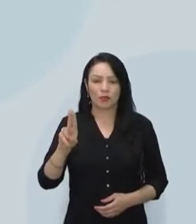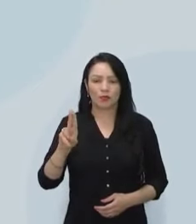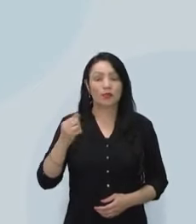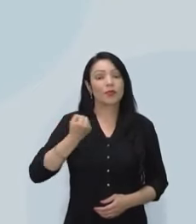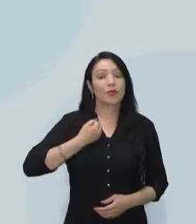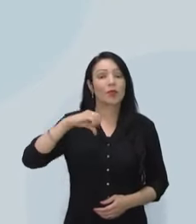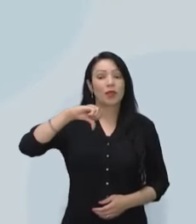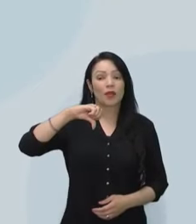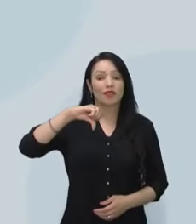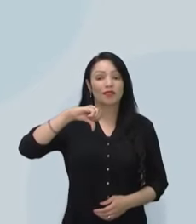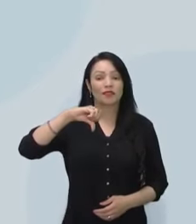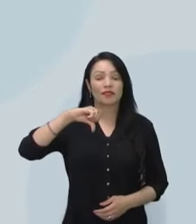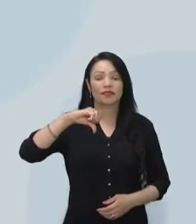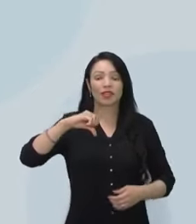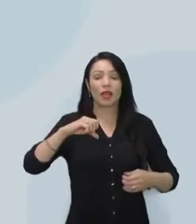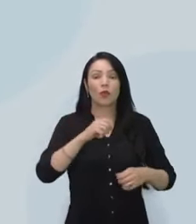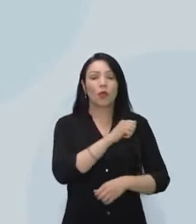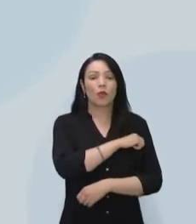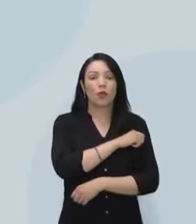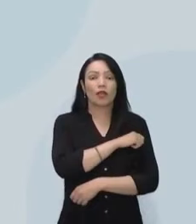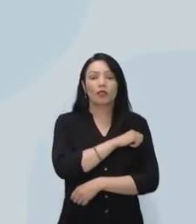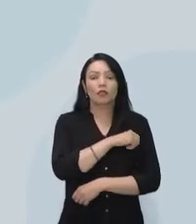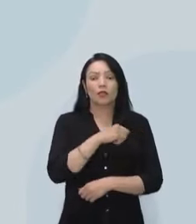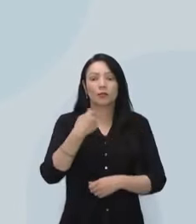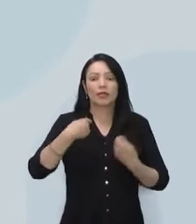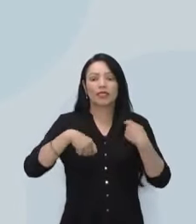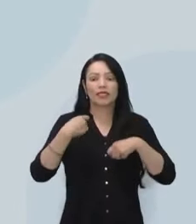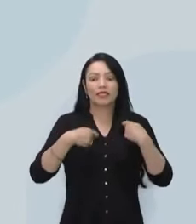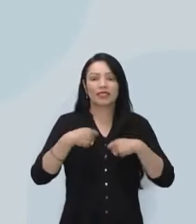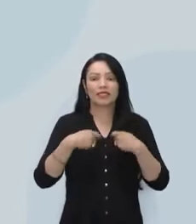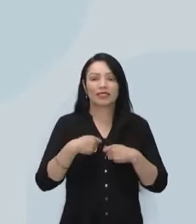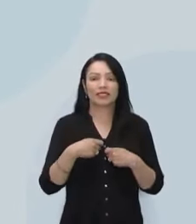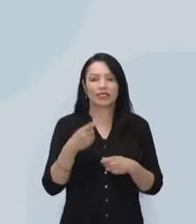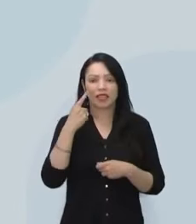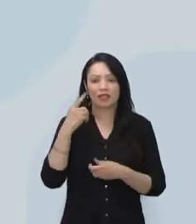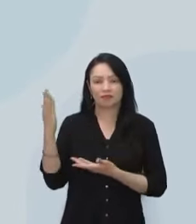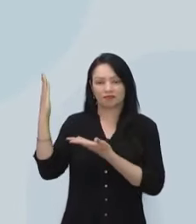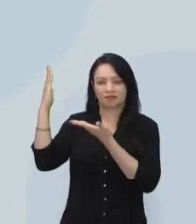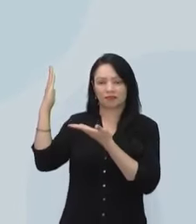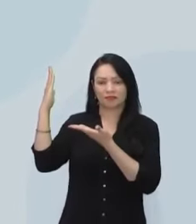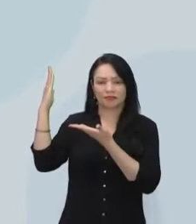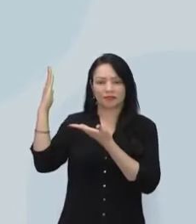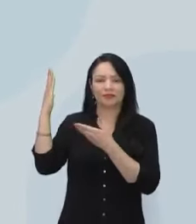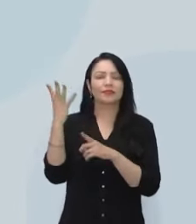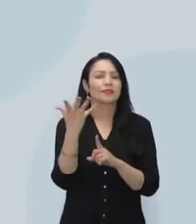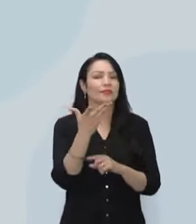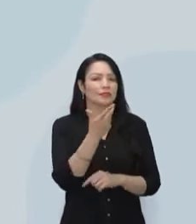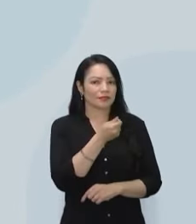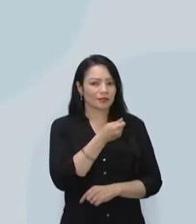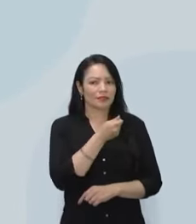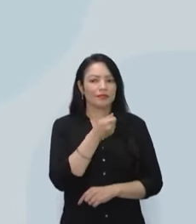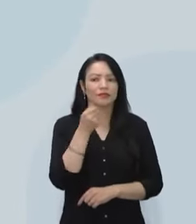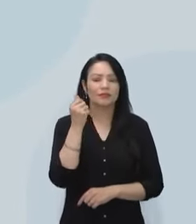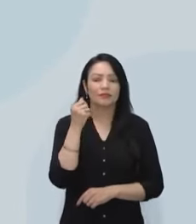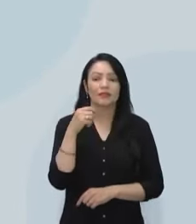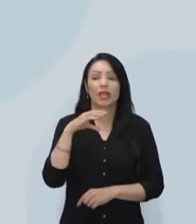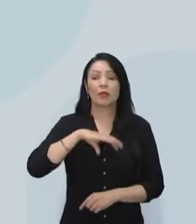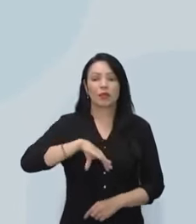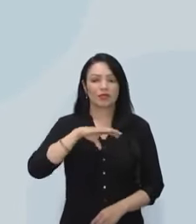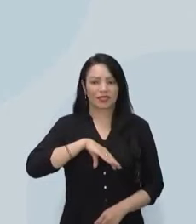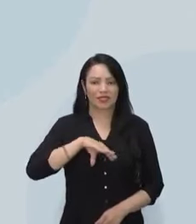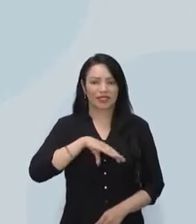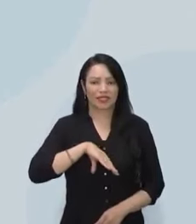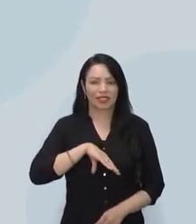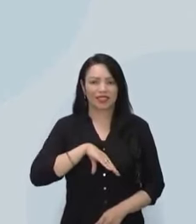Ela pede que o estudante mobilize essa habilidade, que é a EF, Ensino Fundamental oitavo ou nono ano. Língua portuguesa,